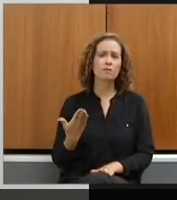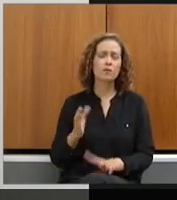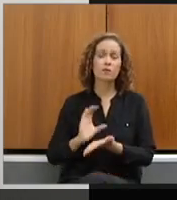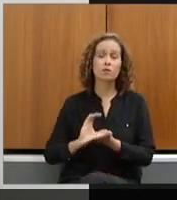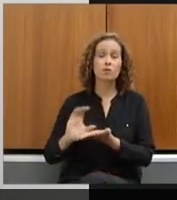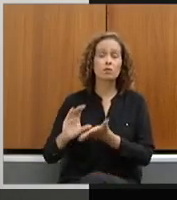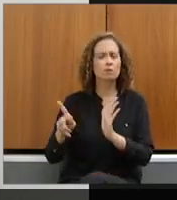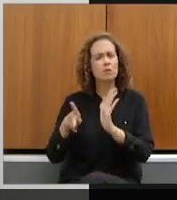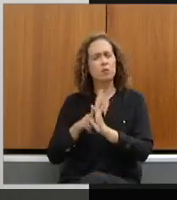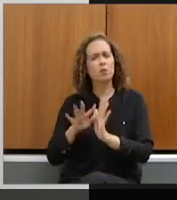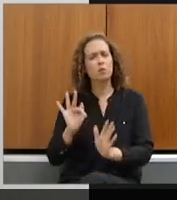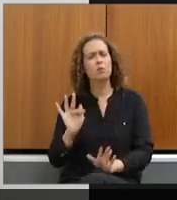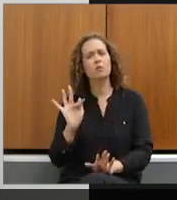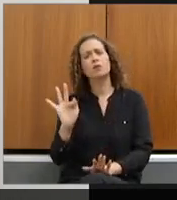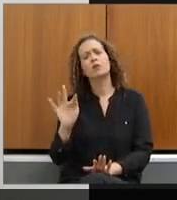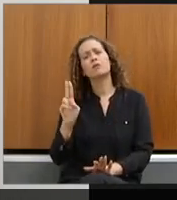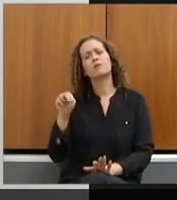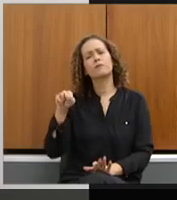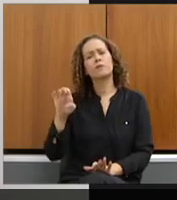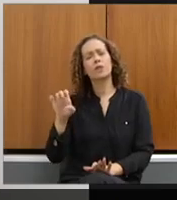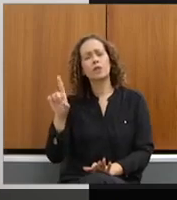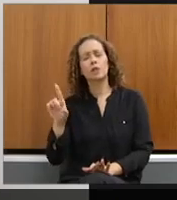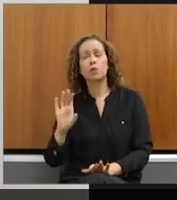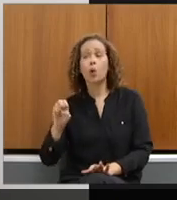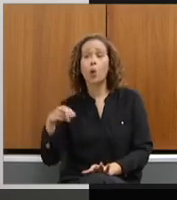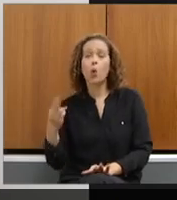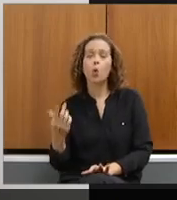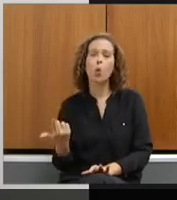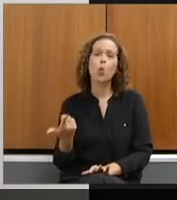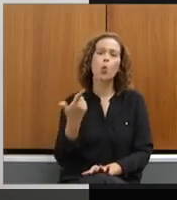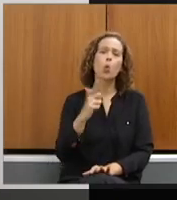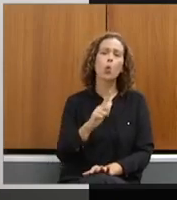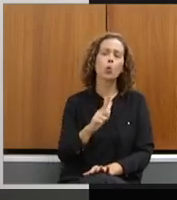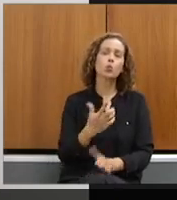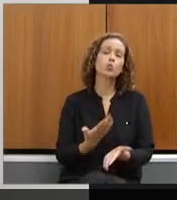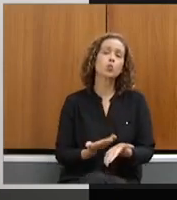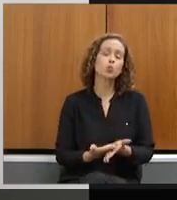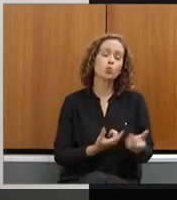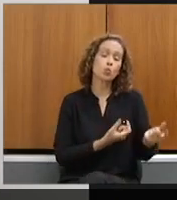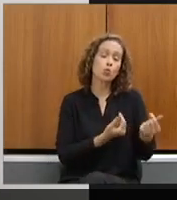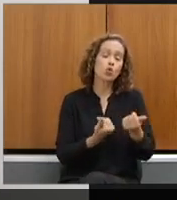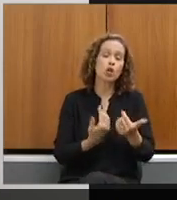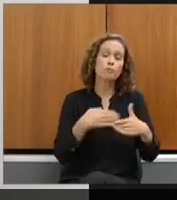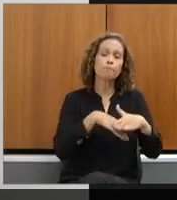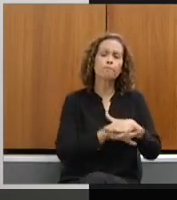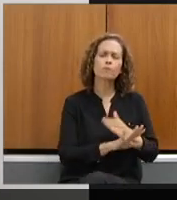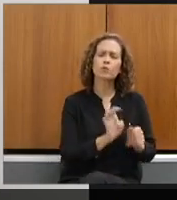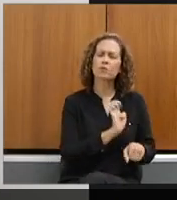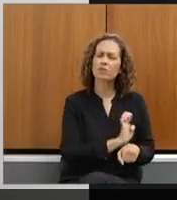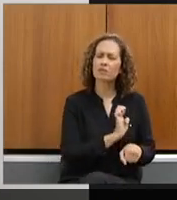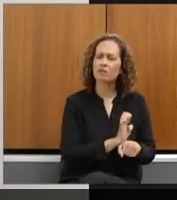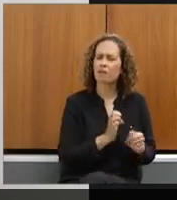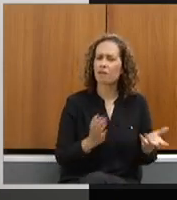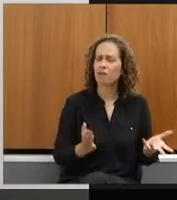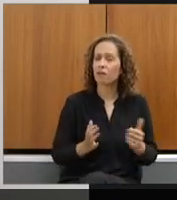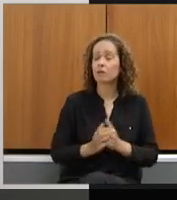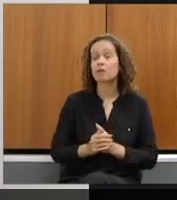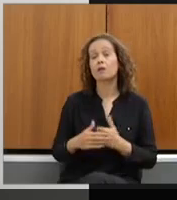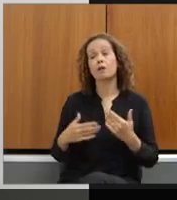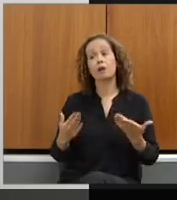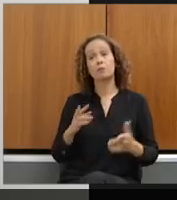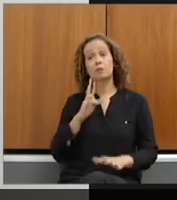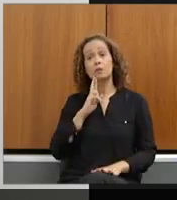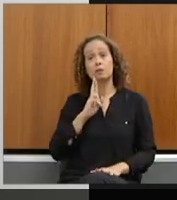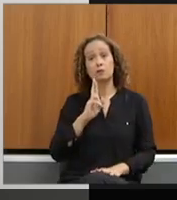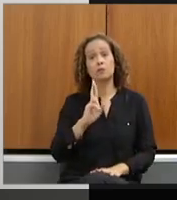na e mede ou ele está indo para o caixa único do Estado acho que essa resposta que vai